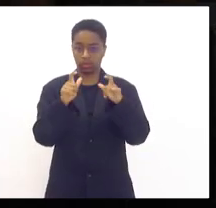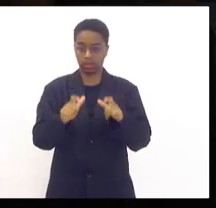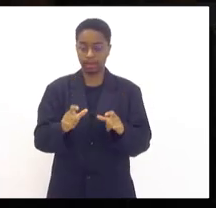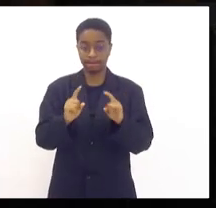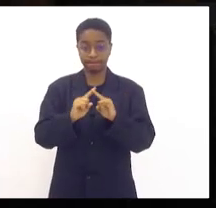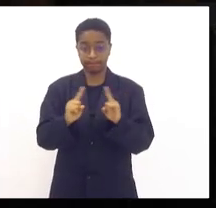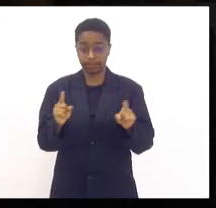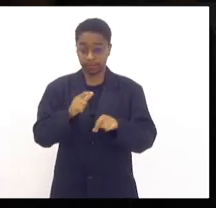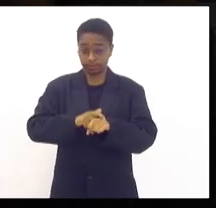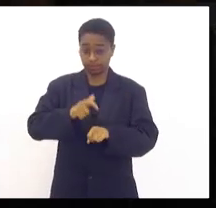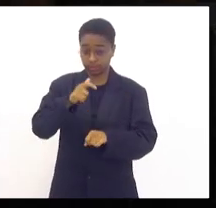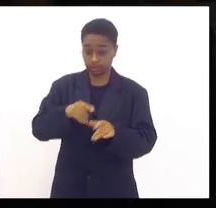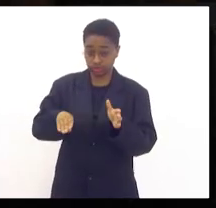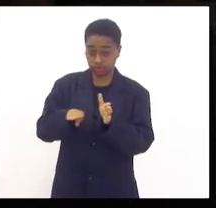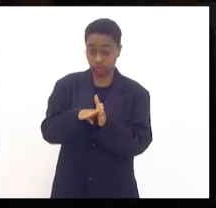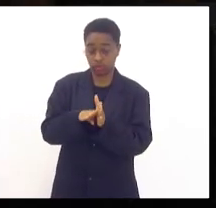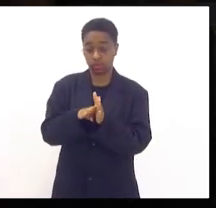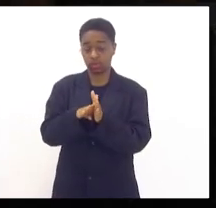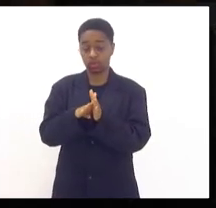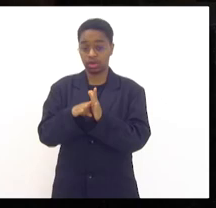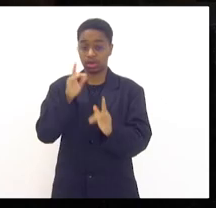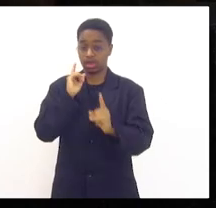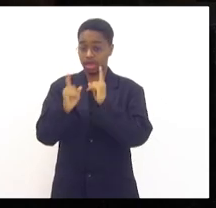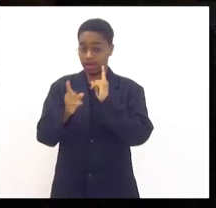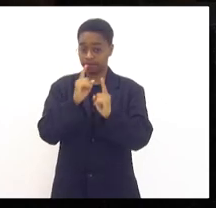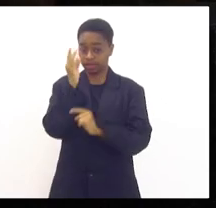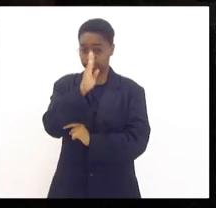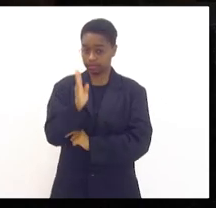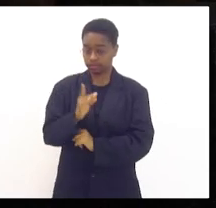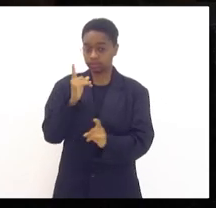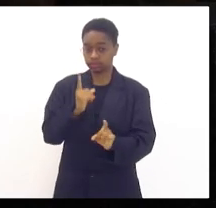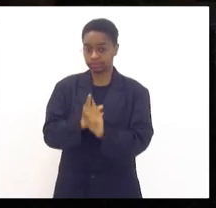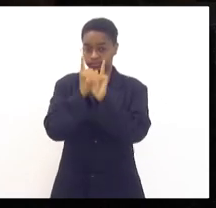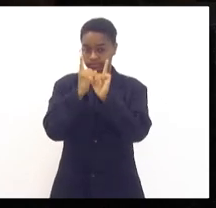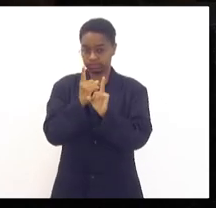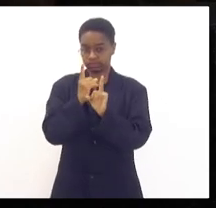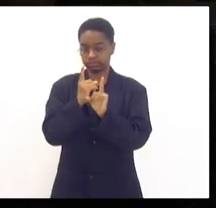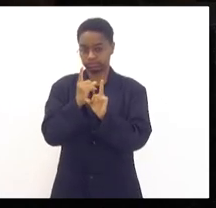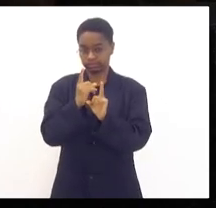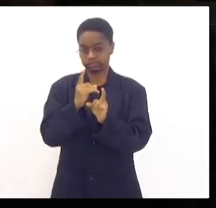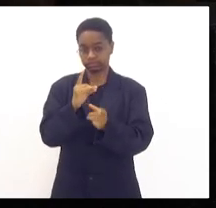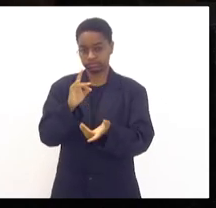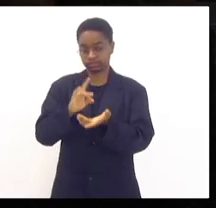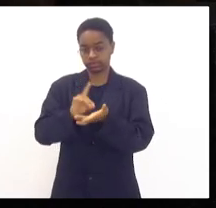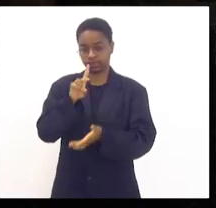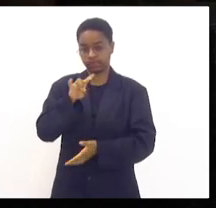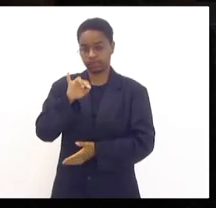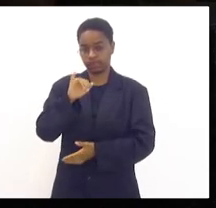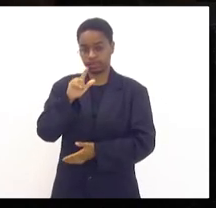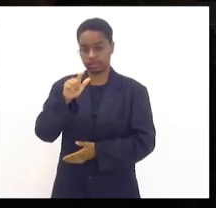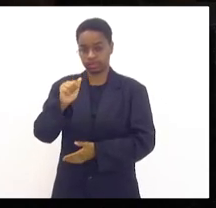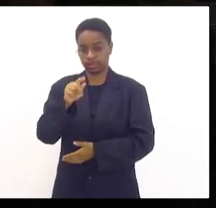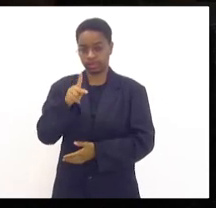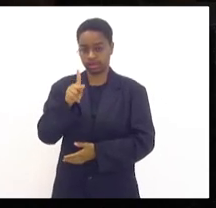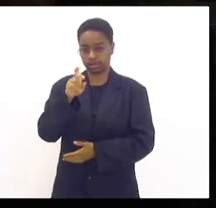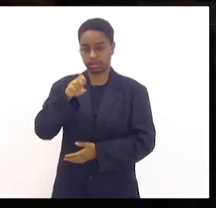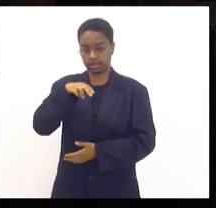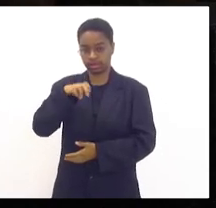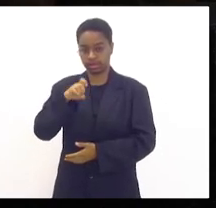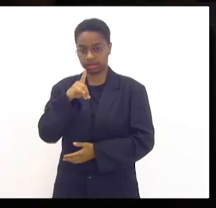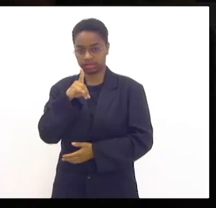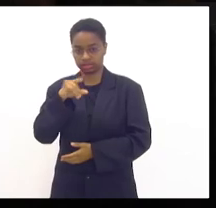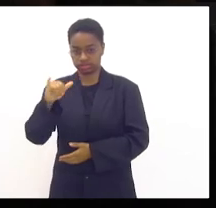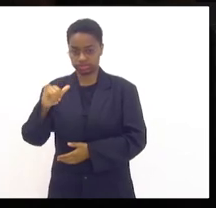quando estava na Avenida Brasil descobriu que era em Vila Quente.